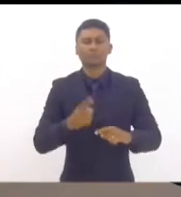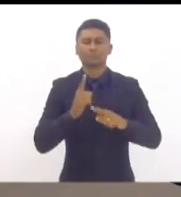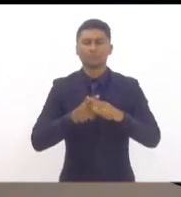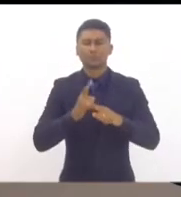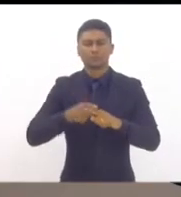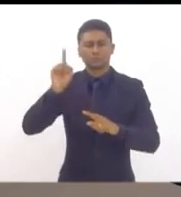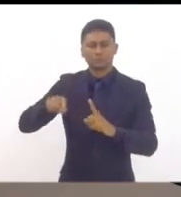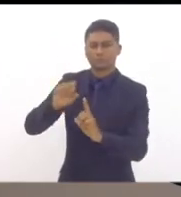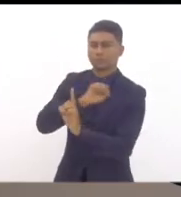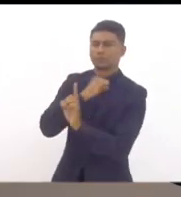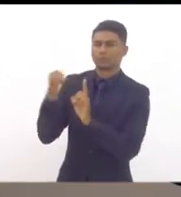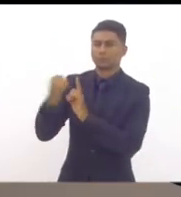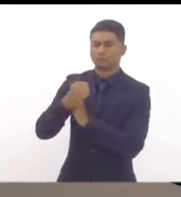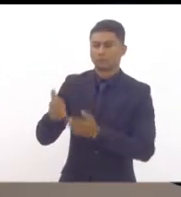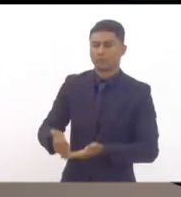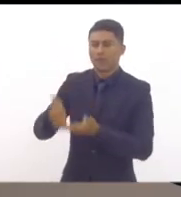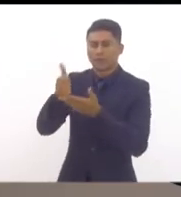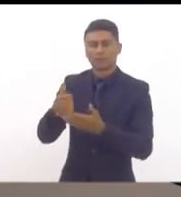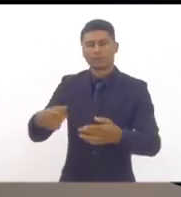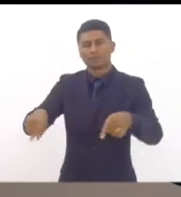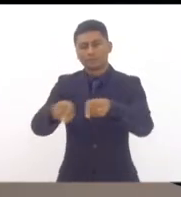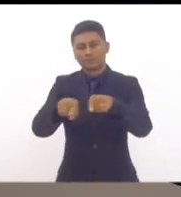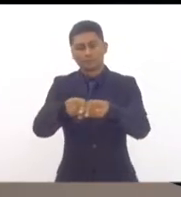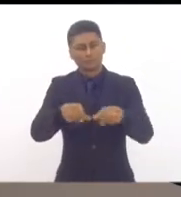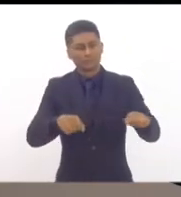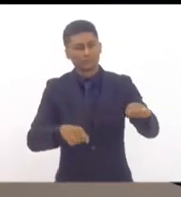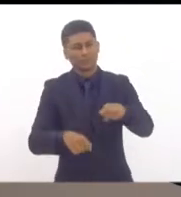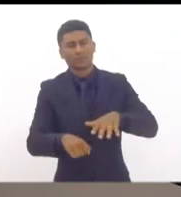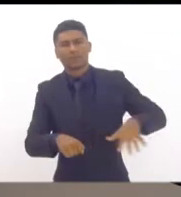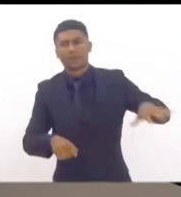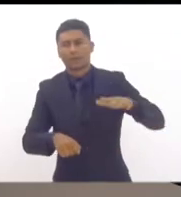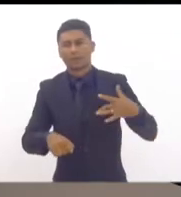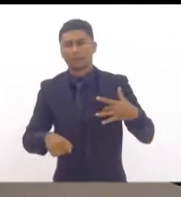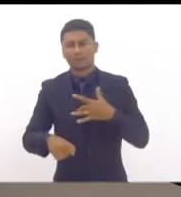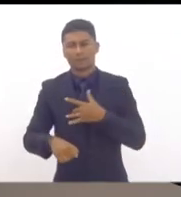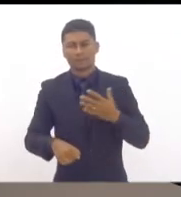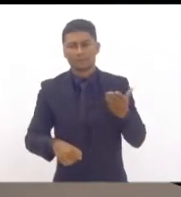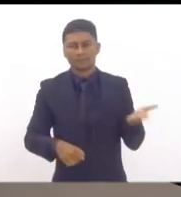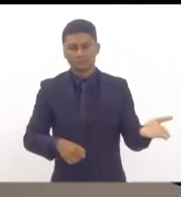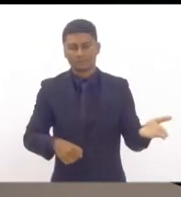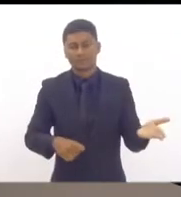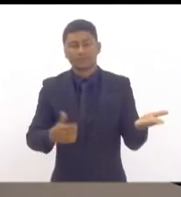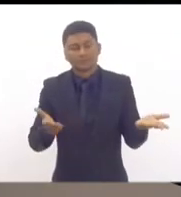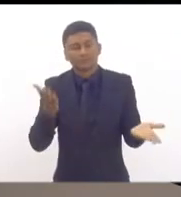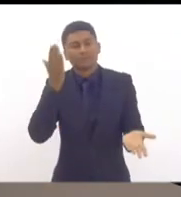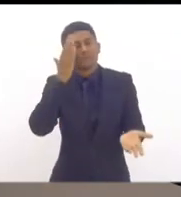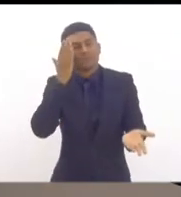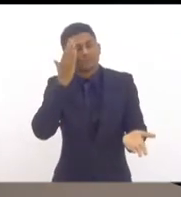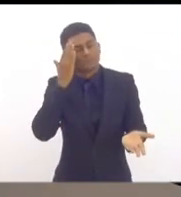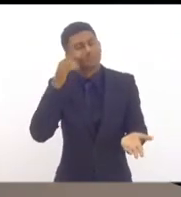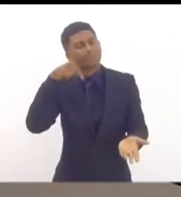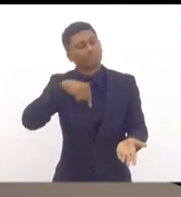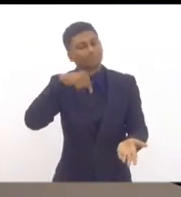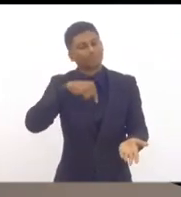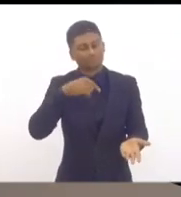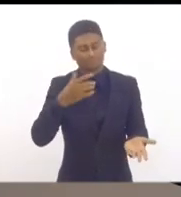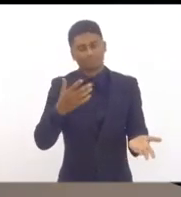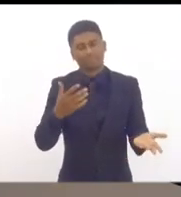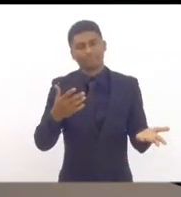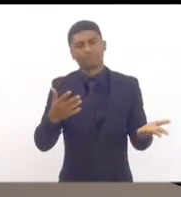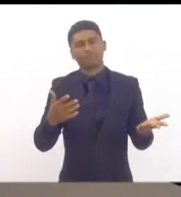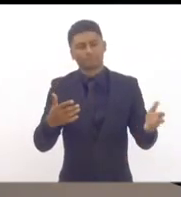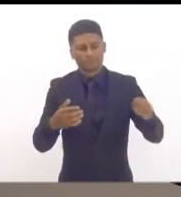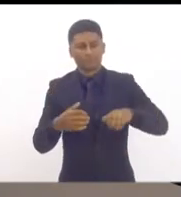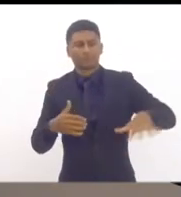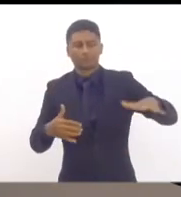serviço social, da assistência social, mas também com o viés da saúde pública. E a gente sabe o quanto que a saúde pública é importante para